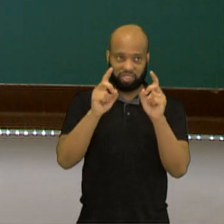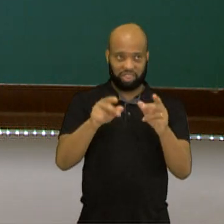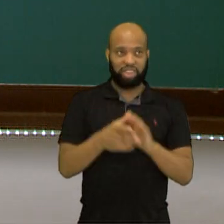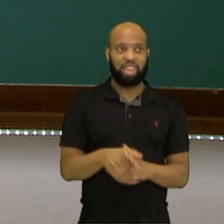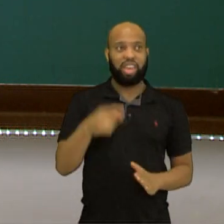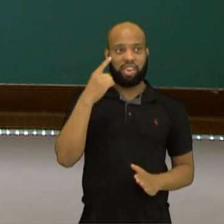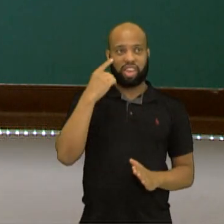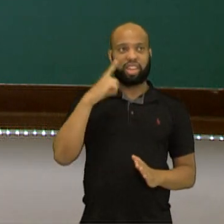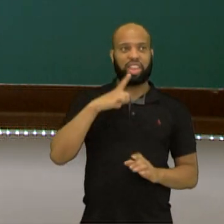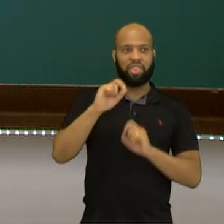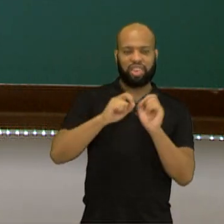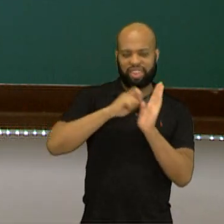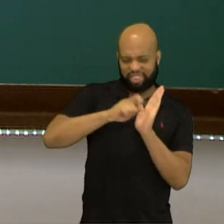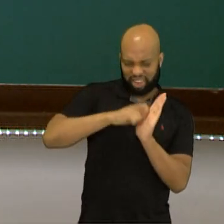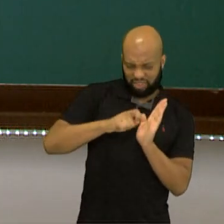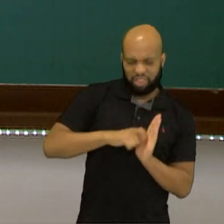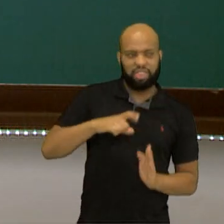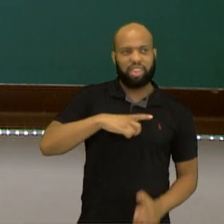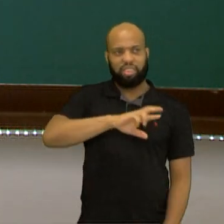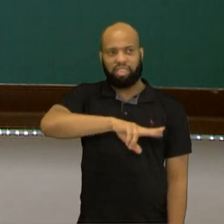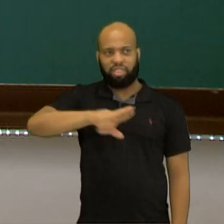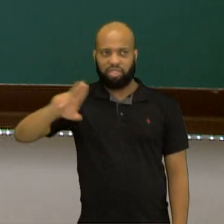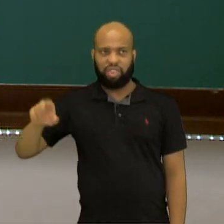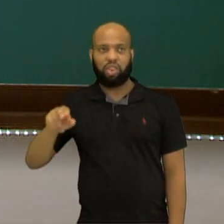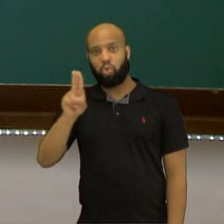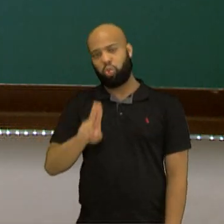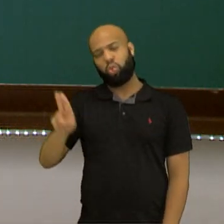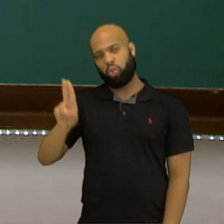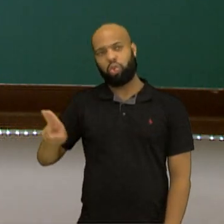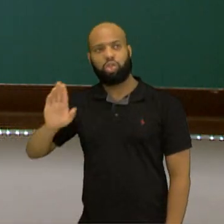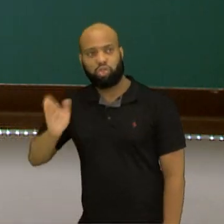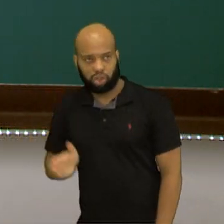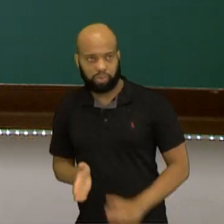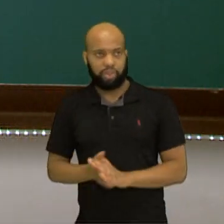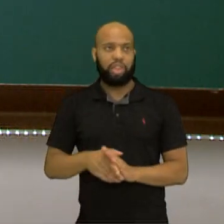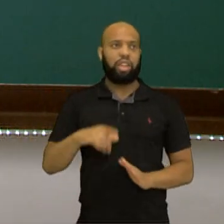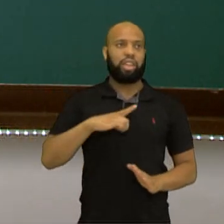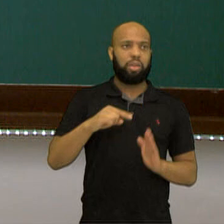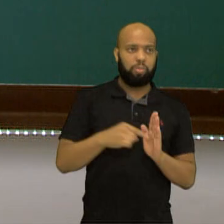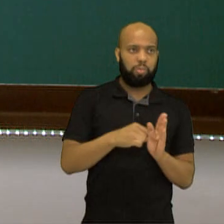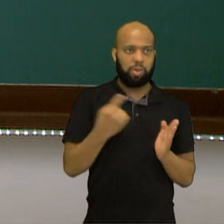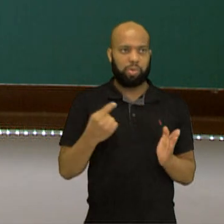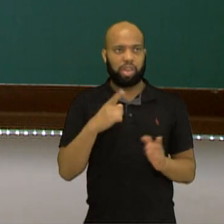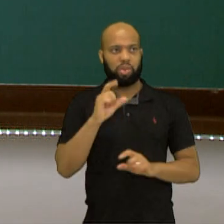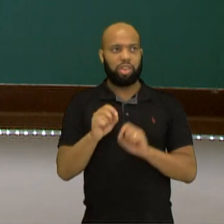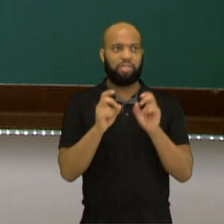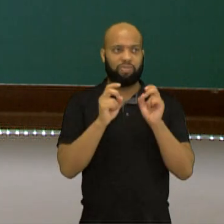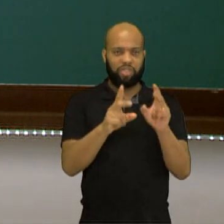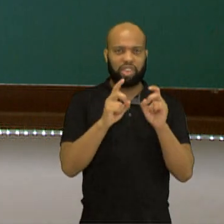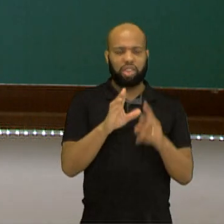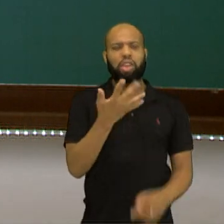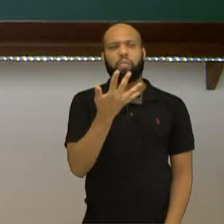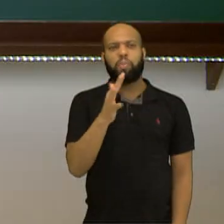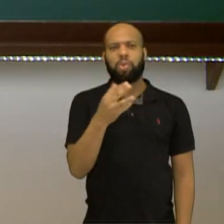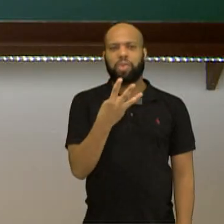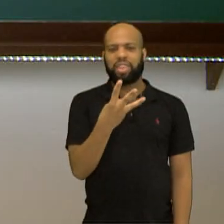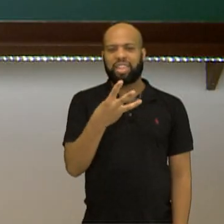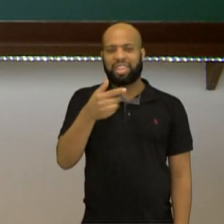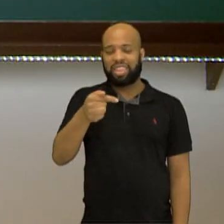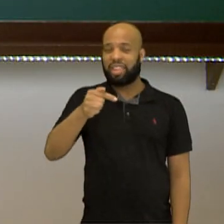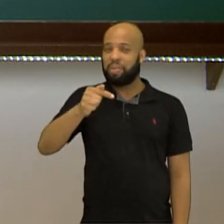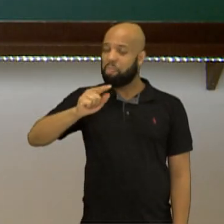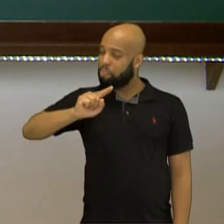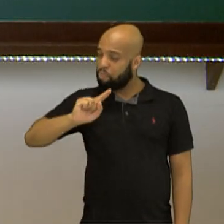todo riscado aqui embaixo, então esses skates eles são usados. Tá? Aqui no primeiro é um que foi vendido por mais ou menos $37